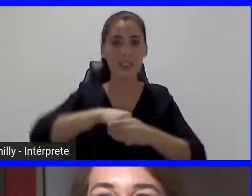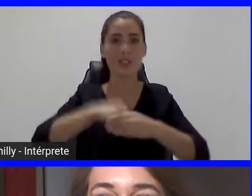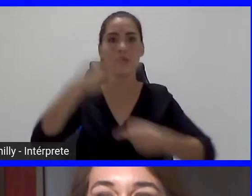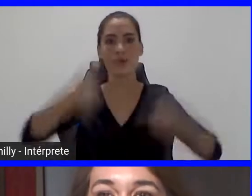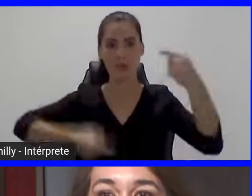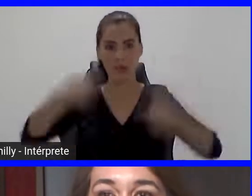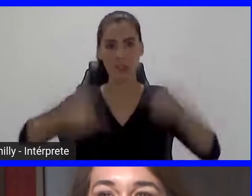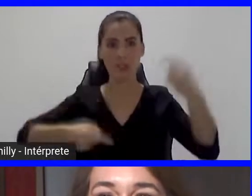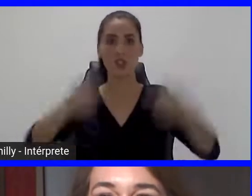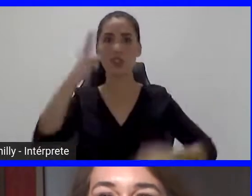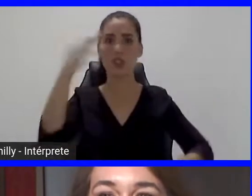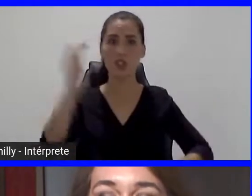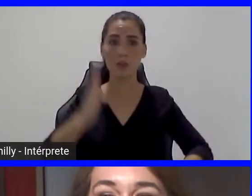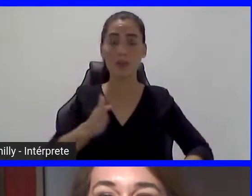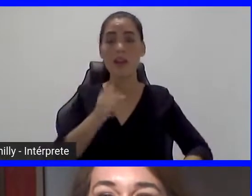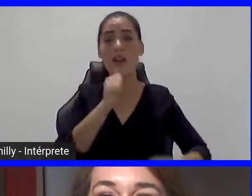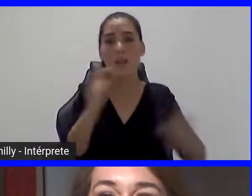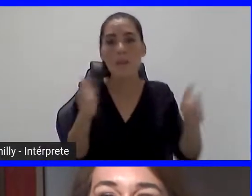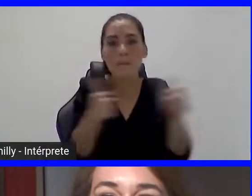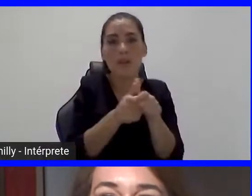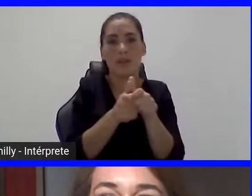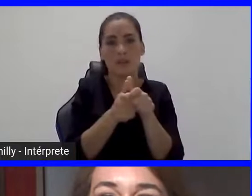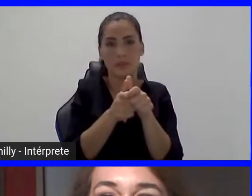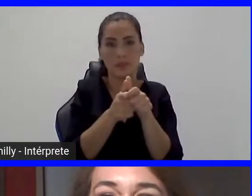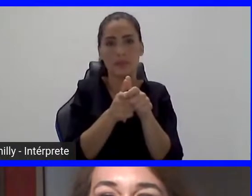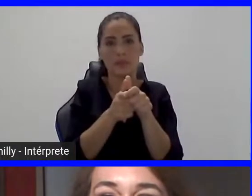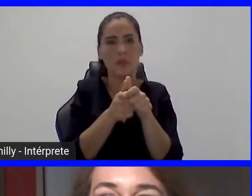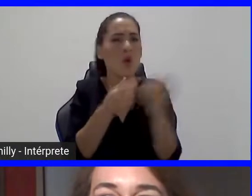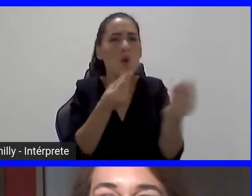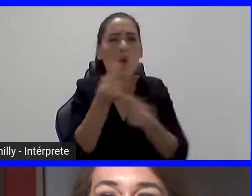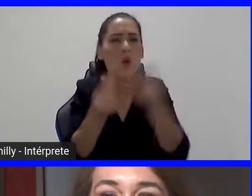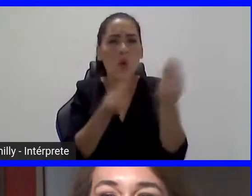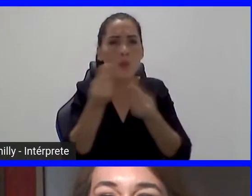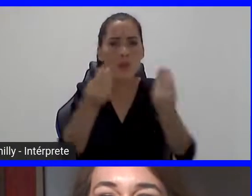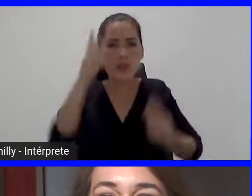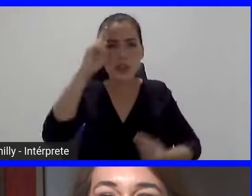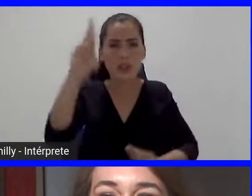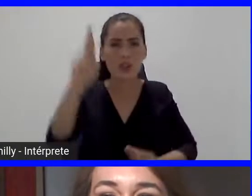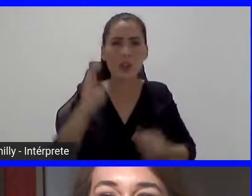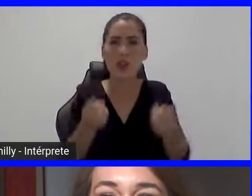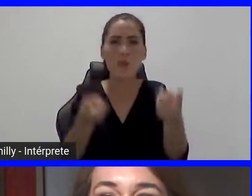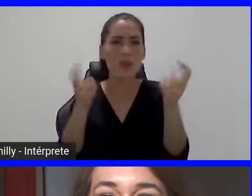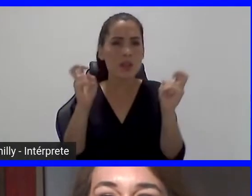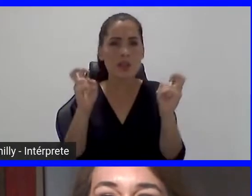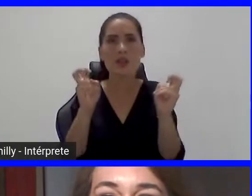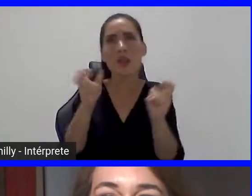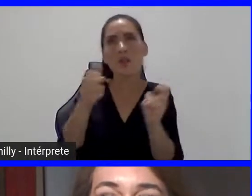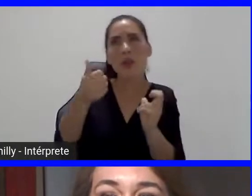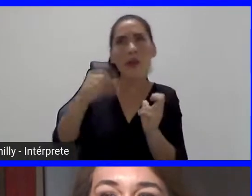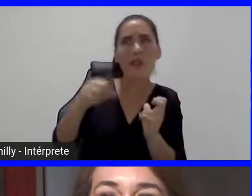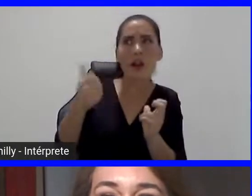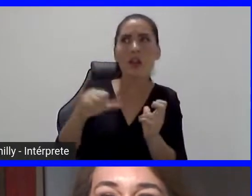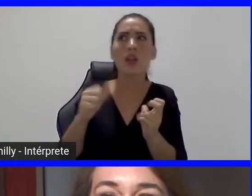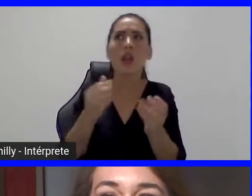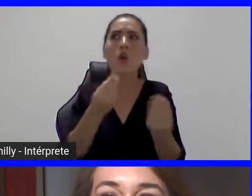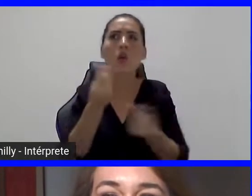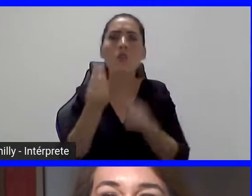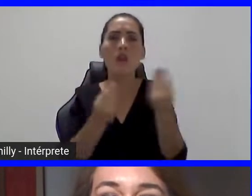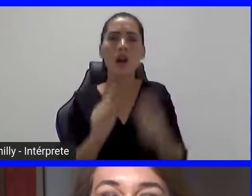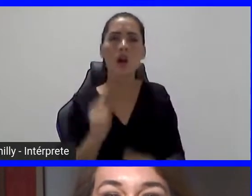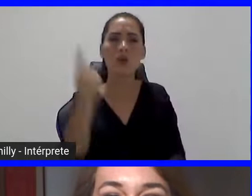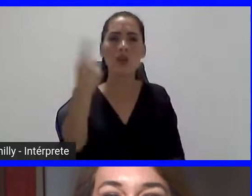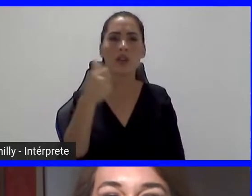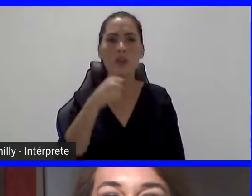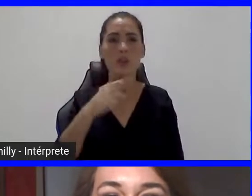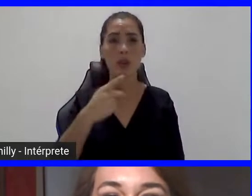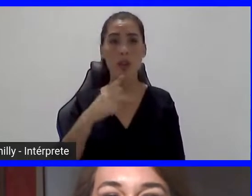muito pequena, né? Como é que a senhora avalia o fato de ser a única mulher pré-candidata a